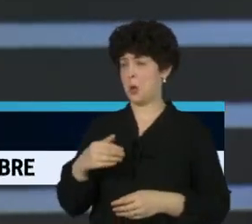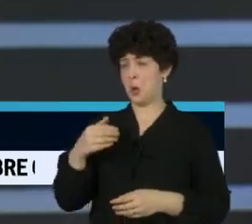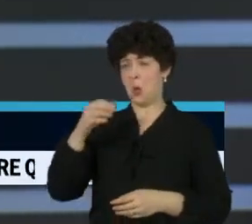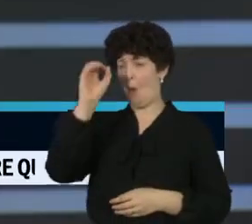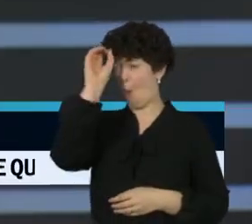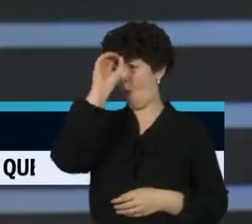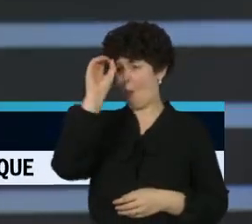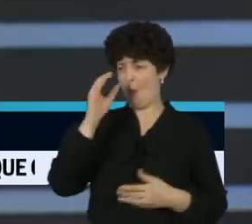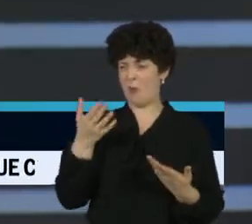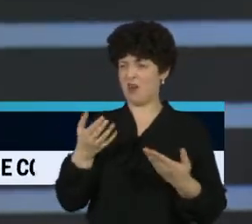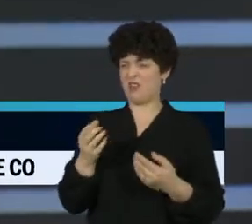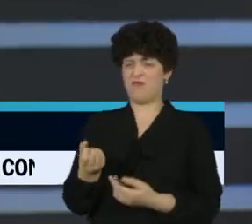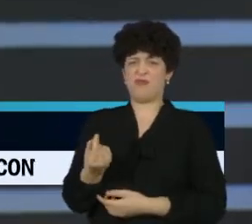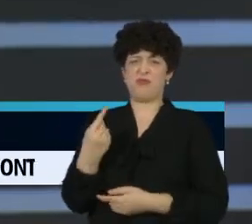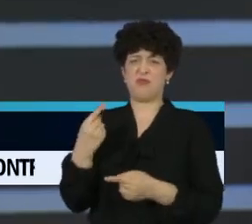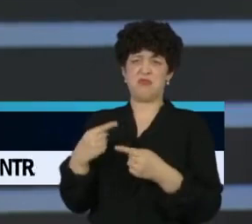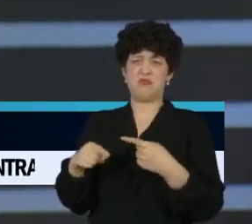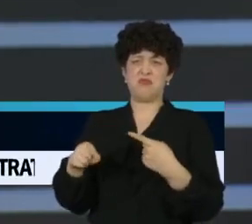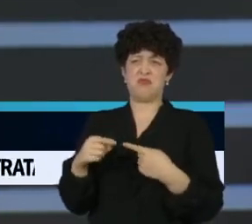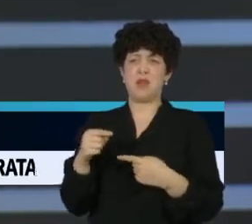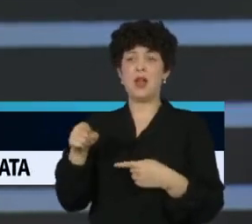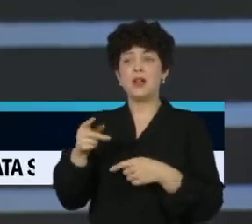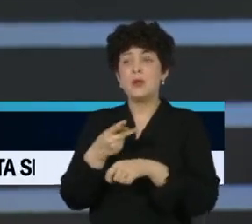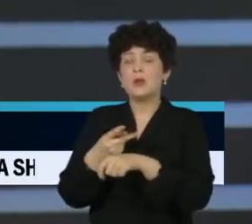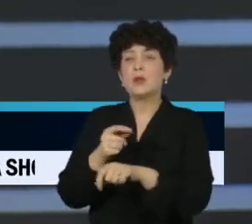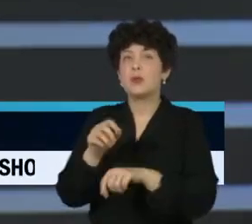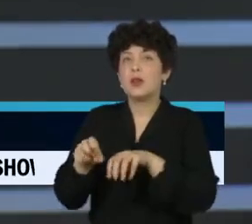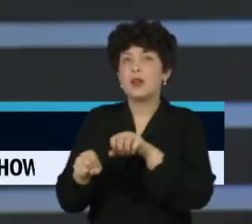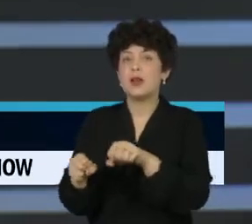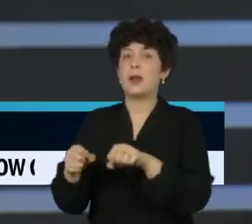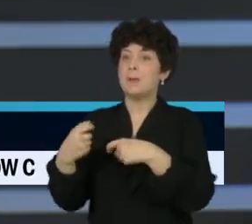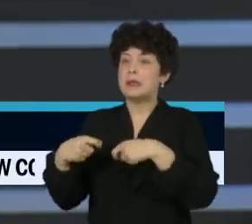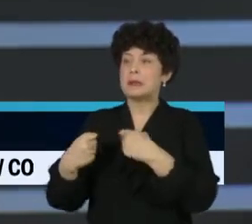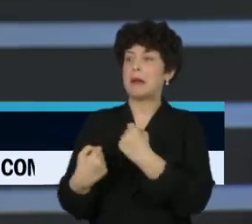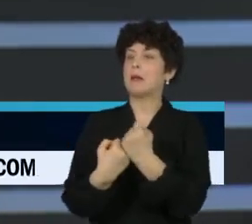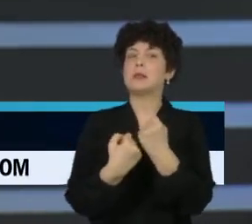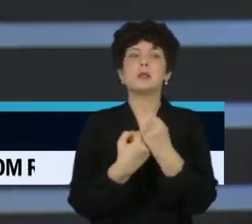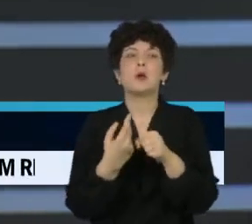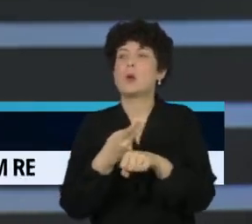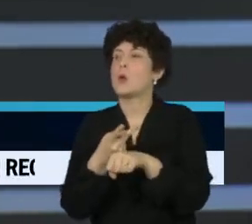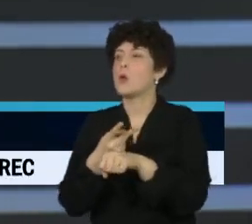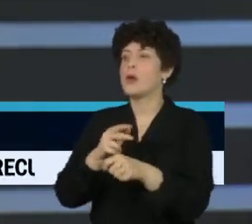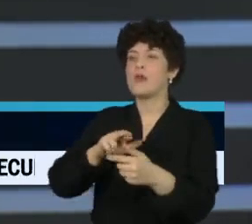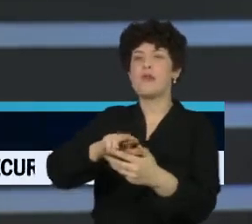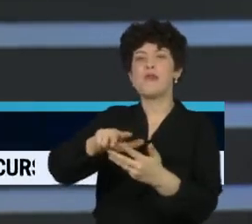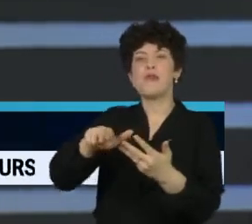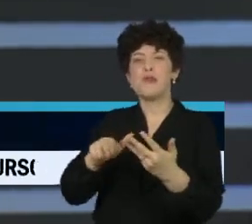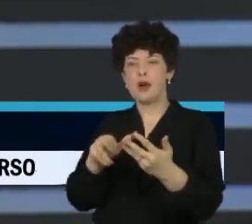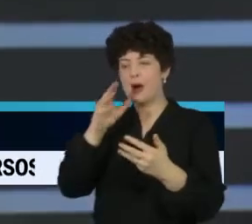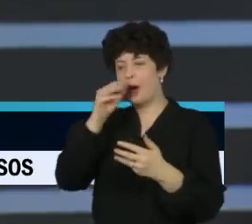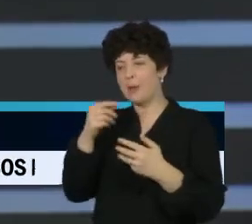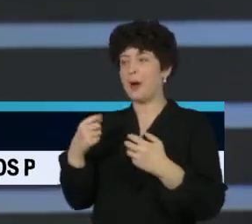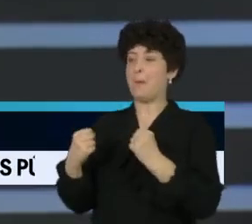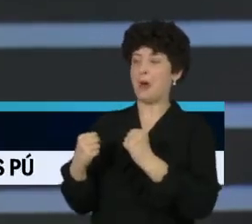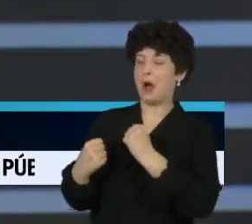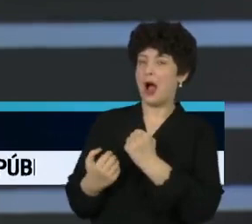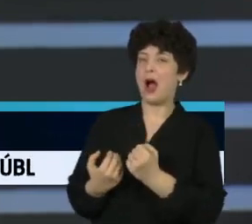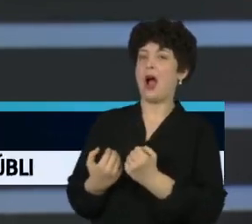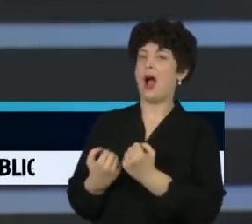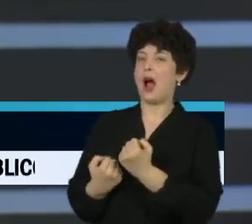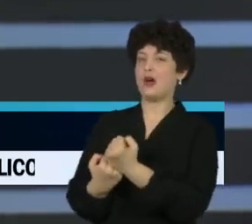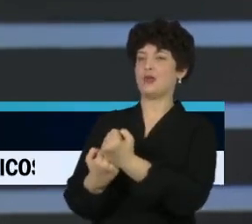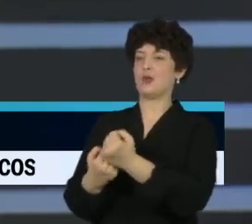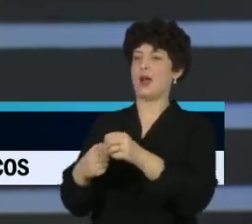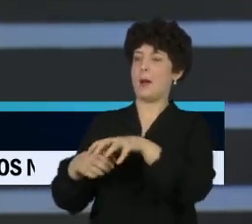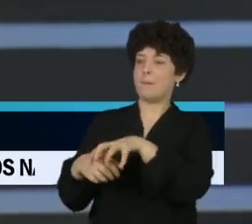entender. Uma crítica desnecessária. Ele está procurando o PSDB, ele precisa de um apoio de várias figuras do PSDB que poderiam ajudá-lo a ir mais ao